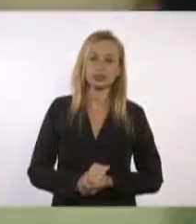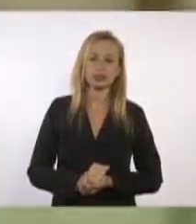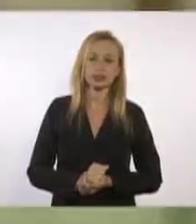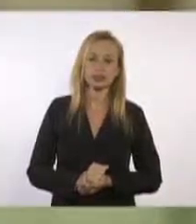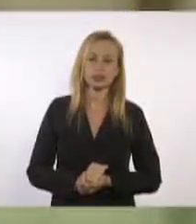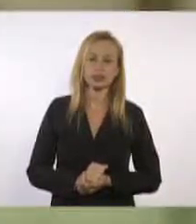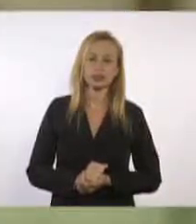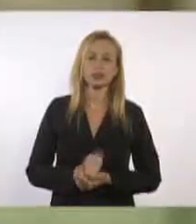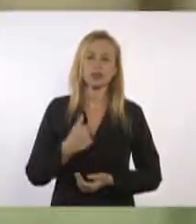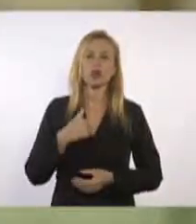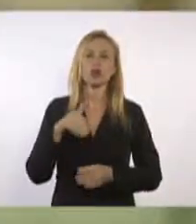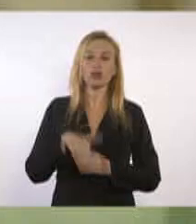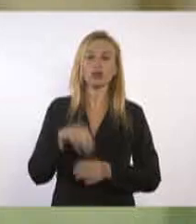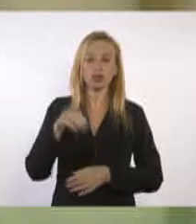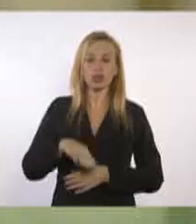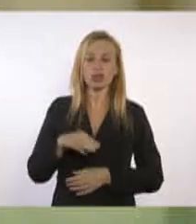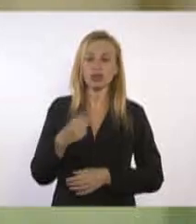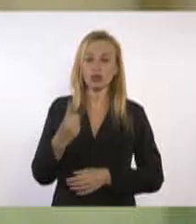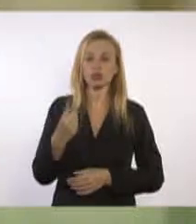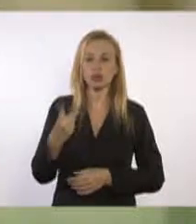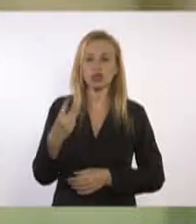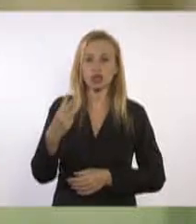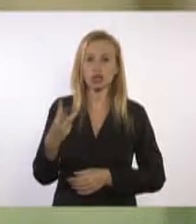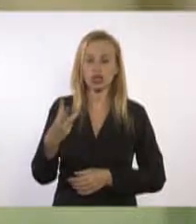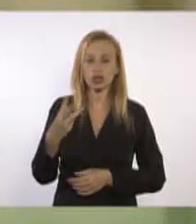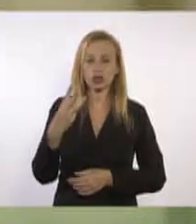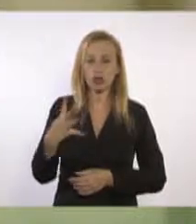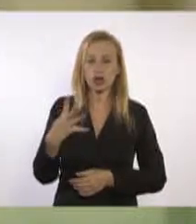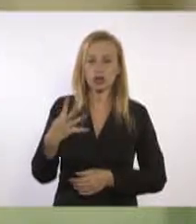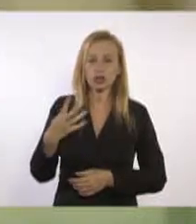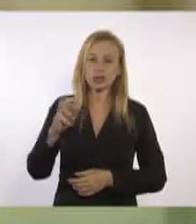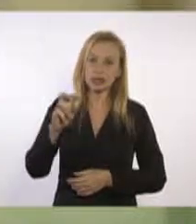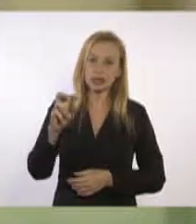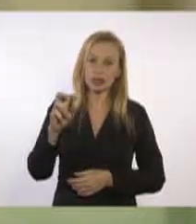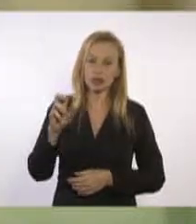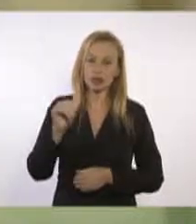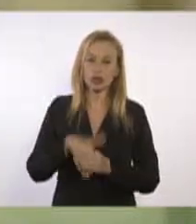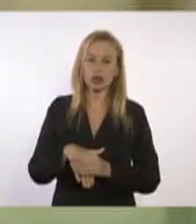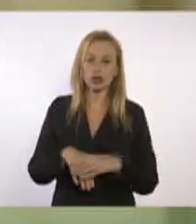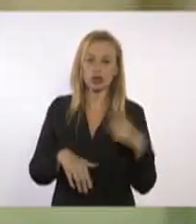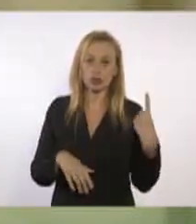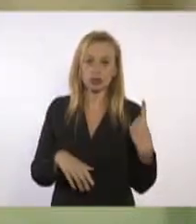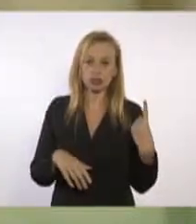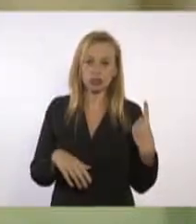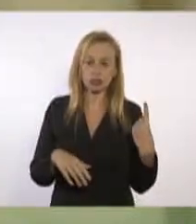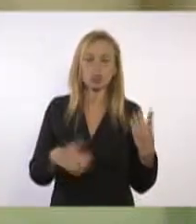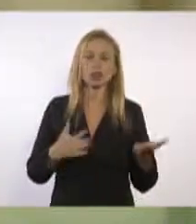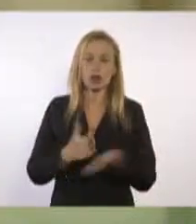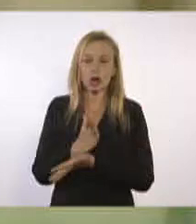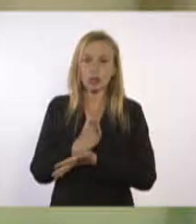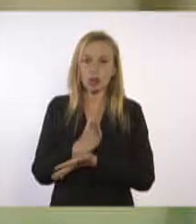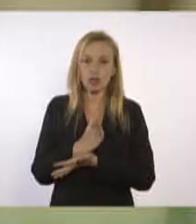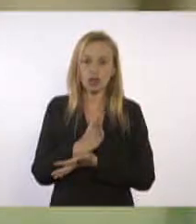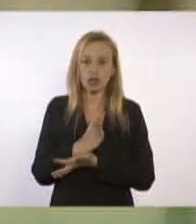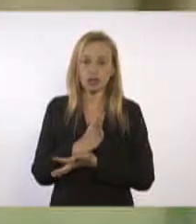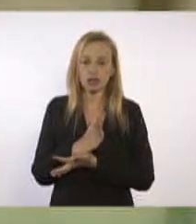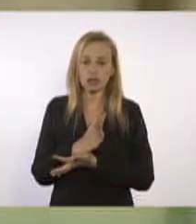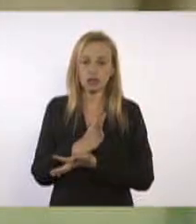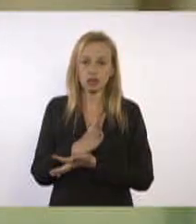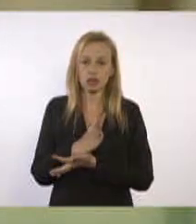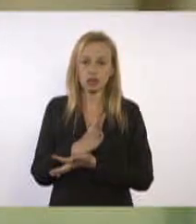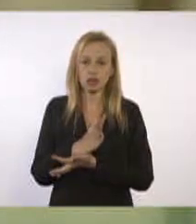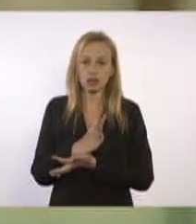favorável, evidentemente, 1, 2, 3, 4, por 5 votos a 1, foi aprovada que